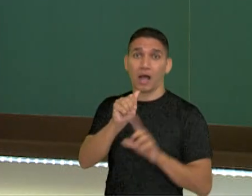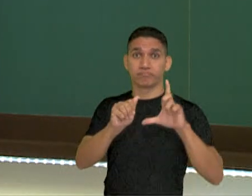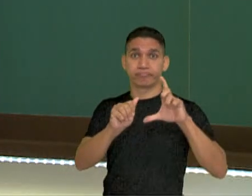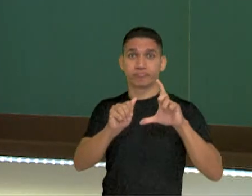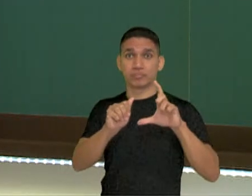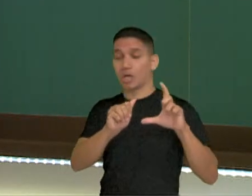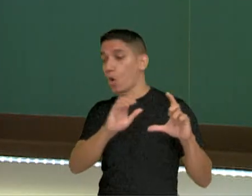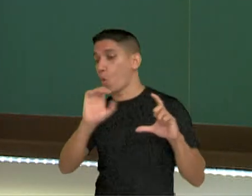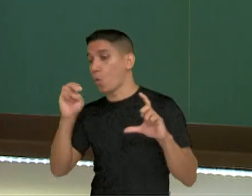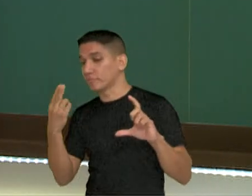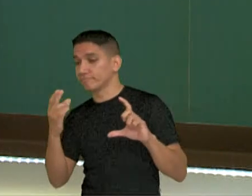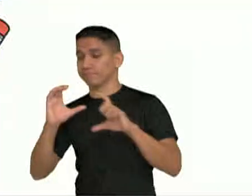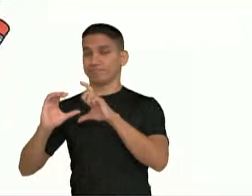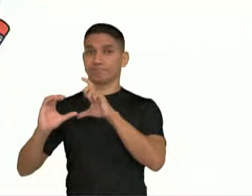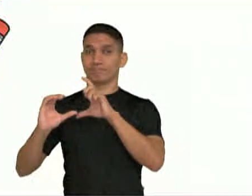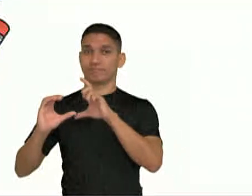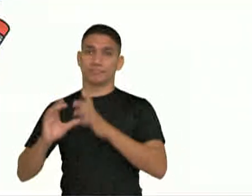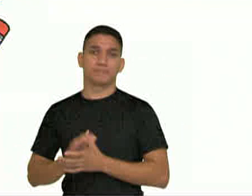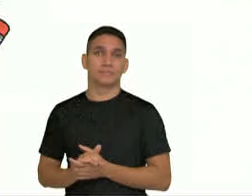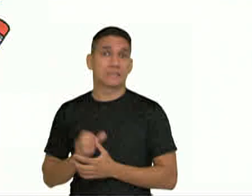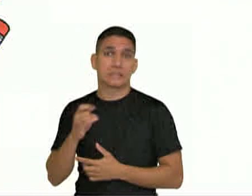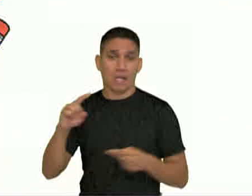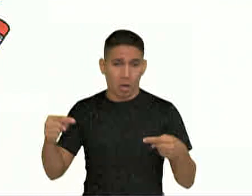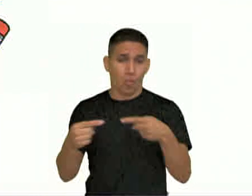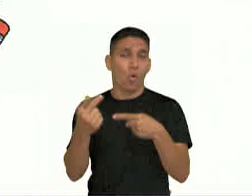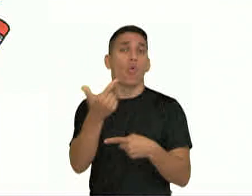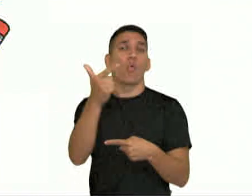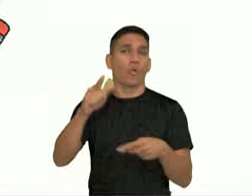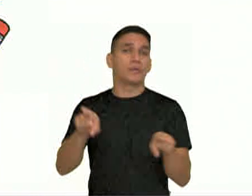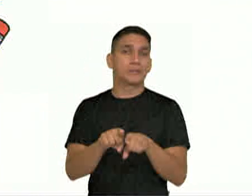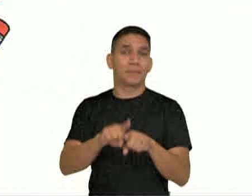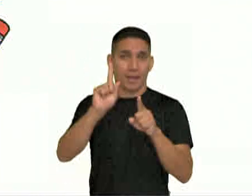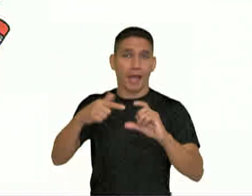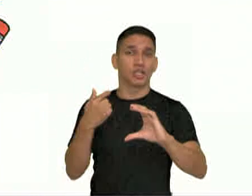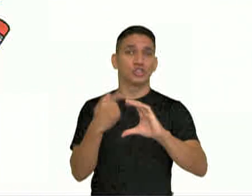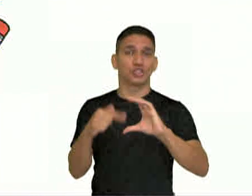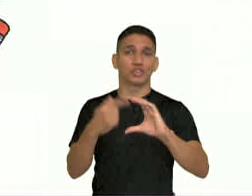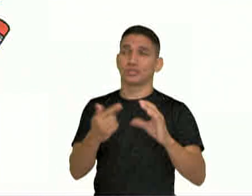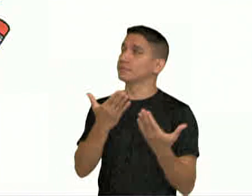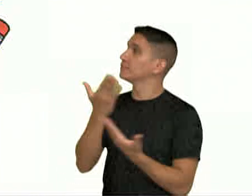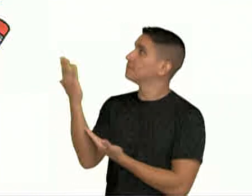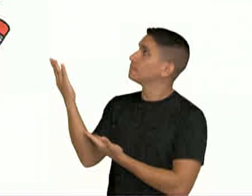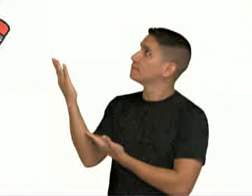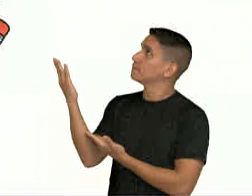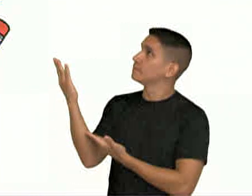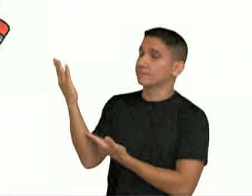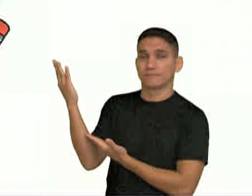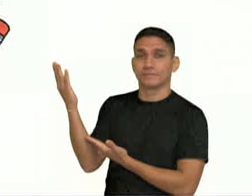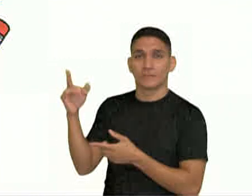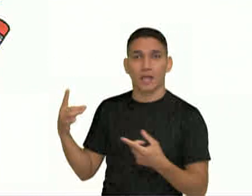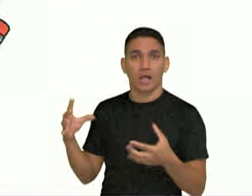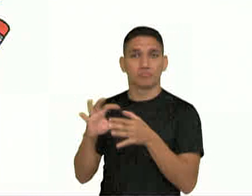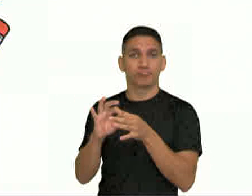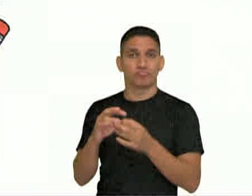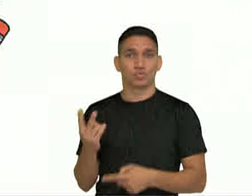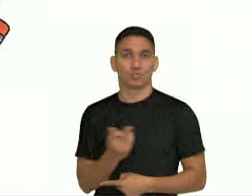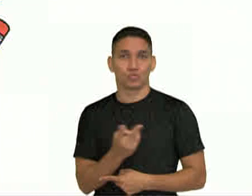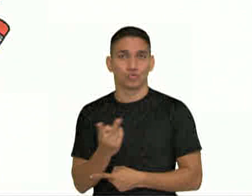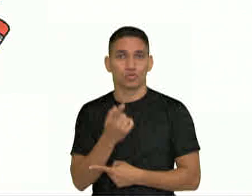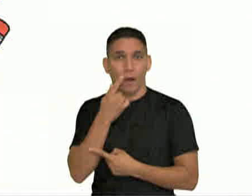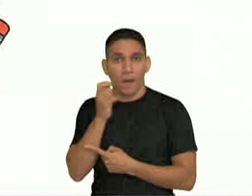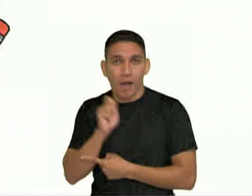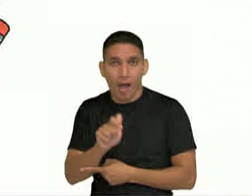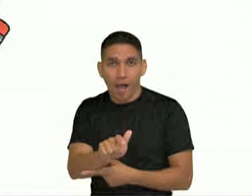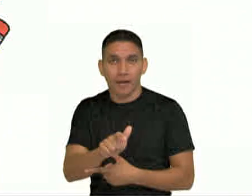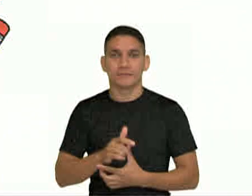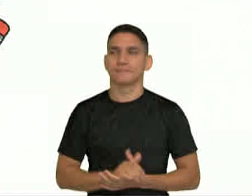cesão. Senão teria dado outras combinações também. Então esse aqui é o genótipo desse casal, né? A gente chegou na conclusão